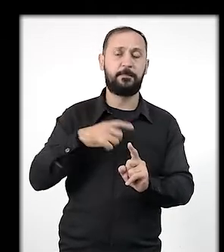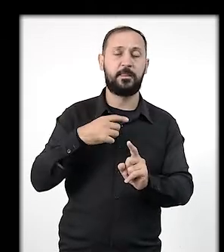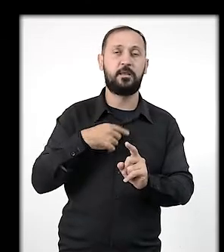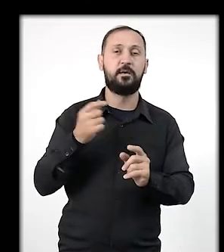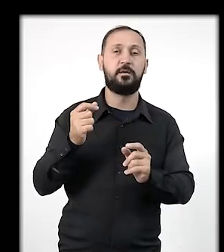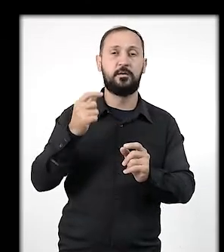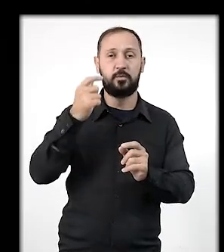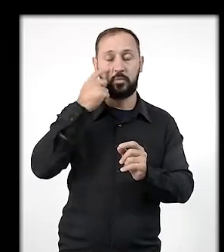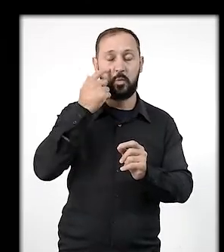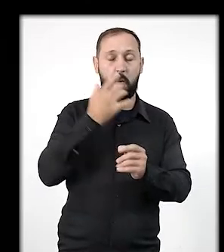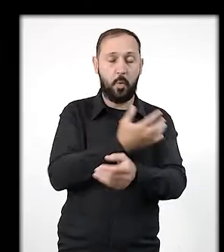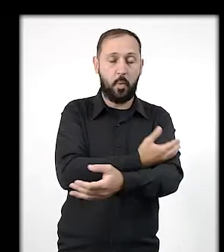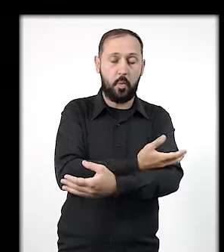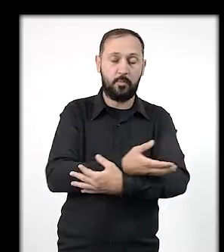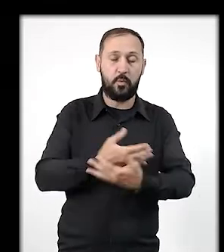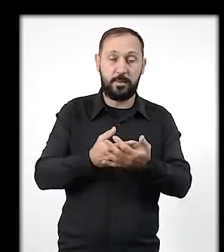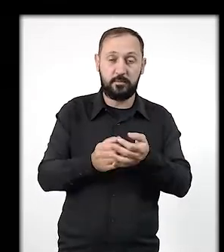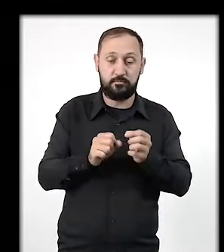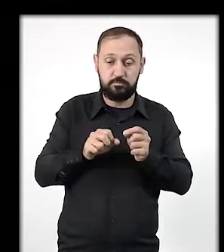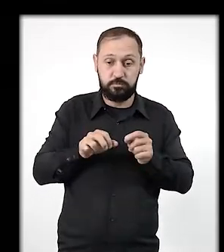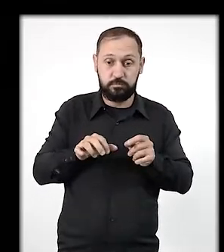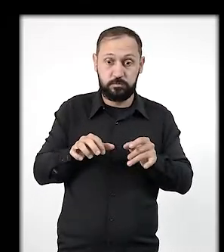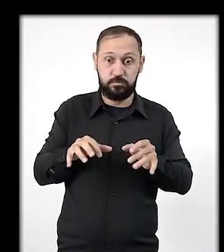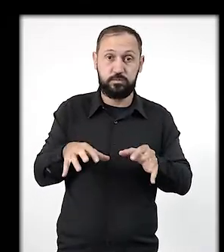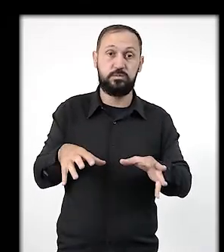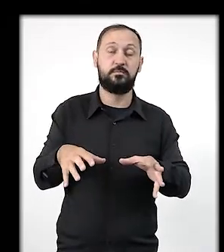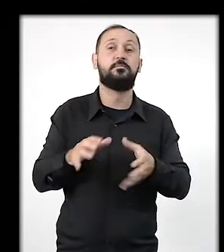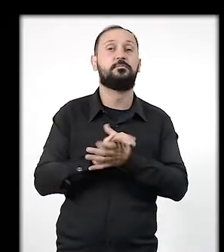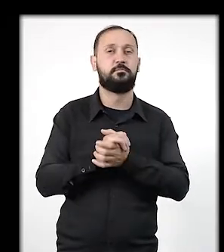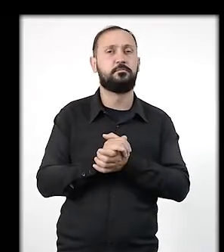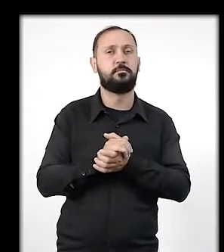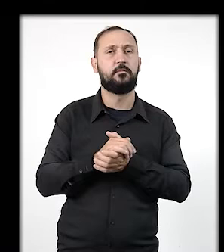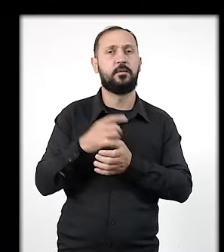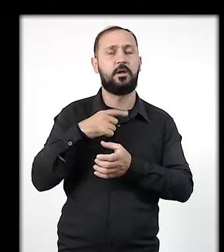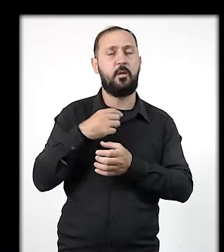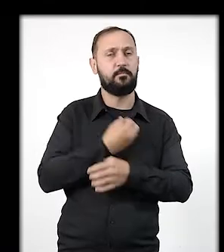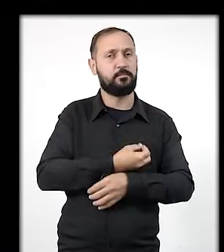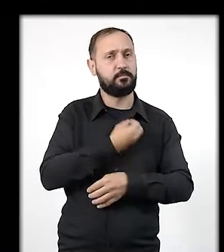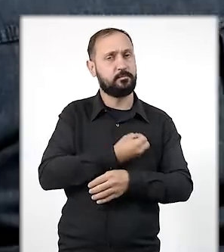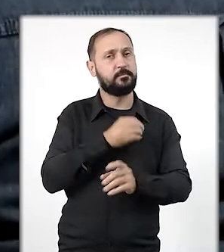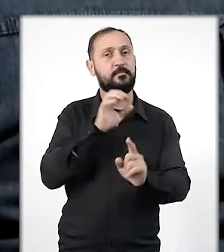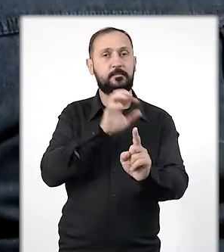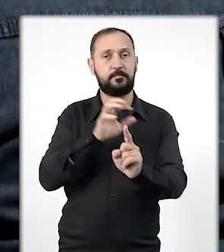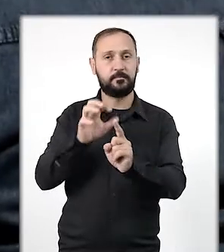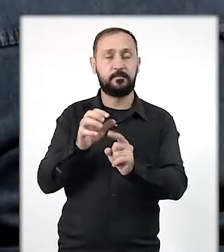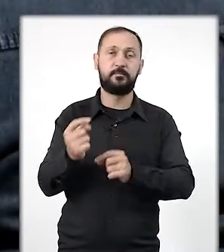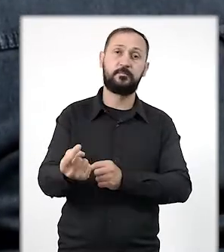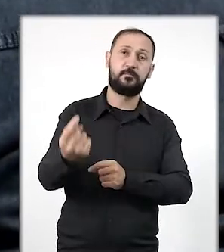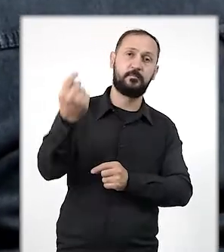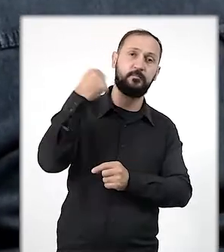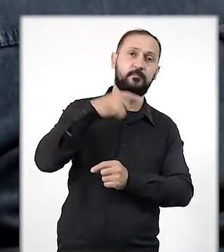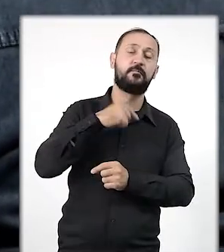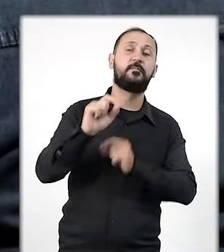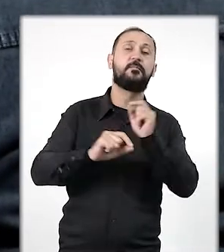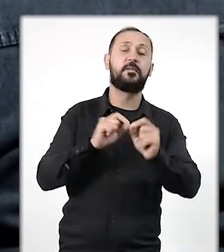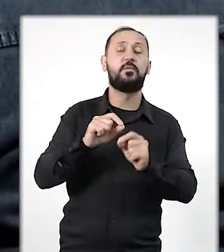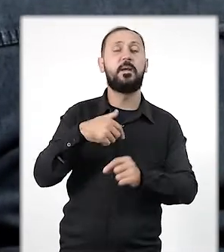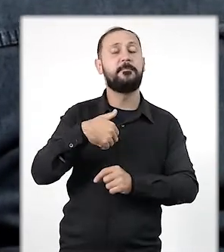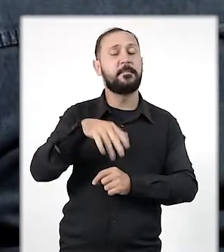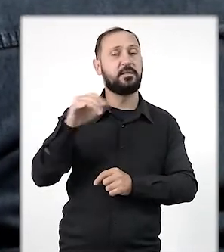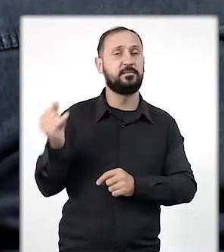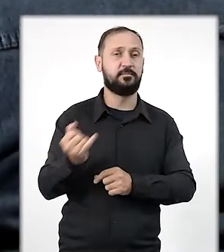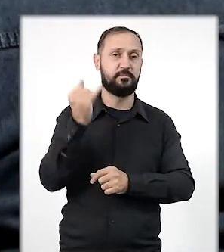de crescimento das extremidades do corpo, né? E ao longo da vida isso gera influência, mas é lá onde surge o